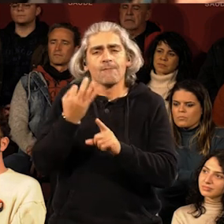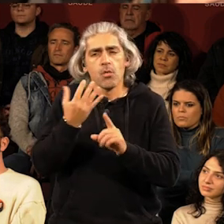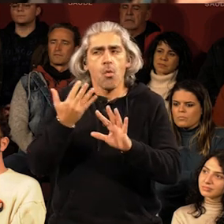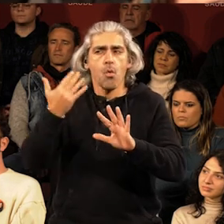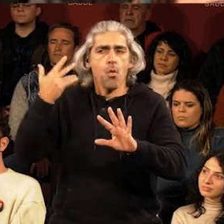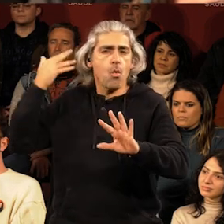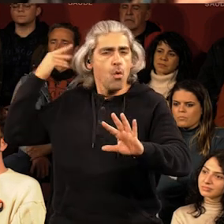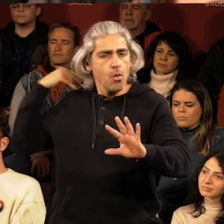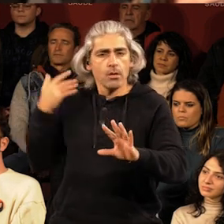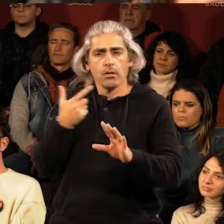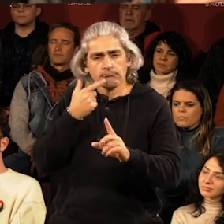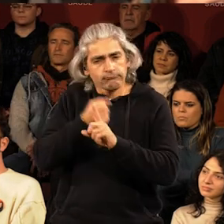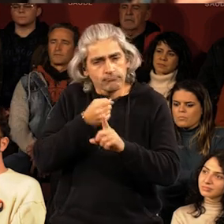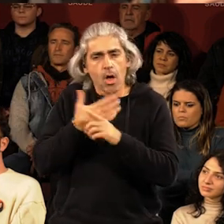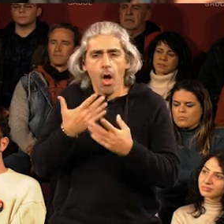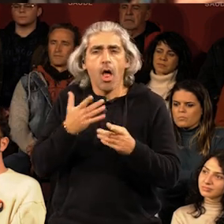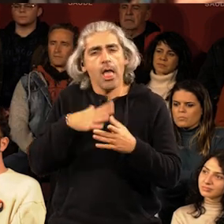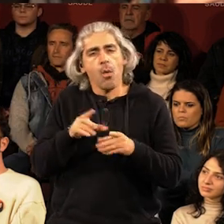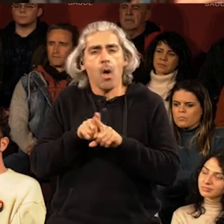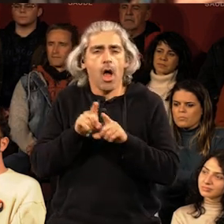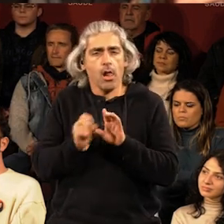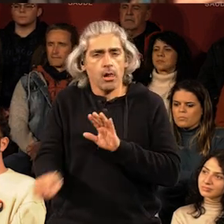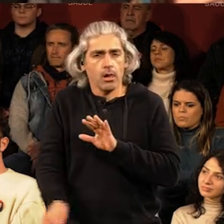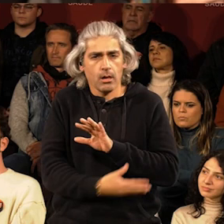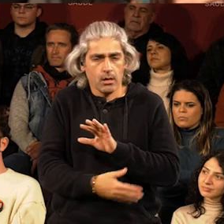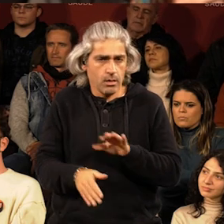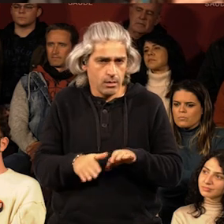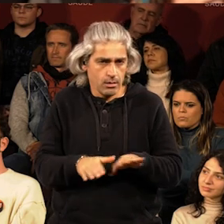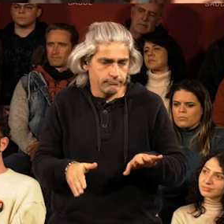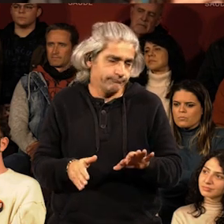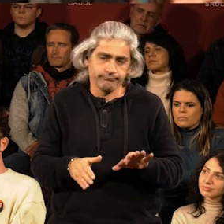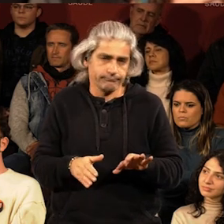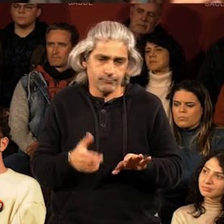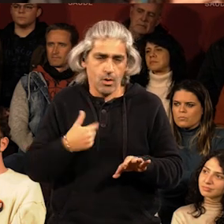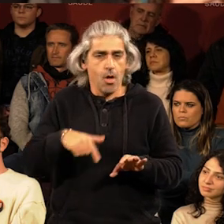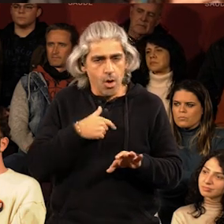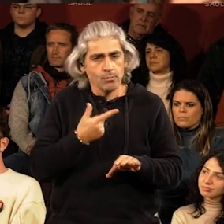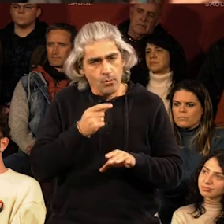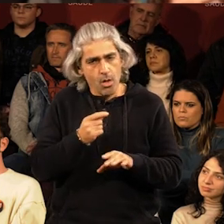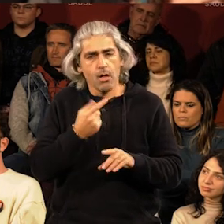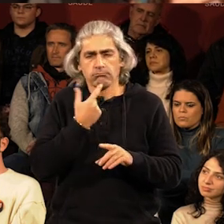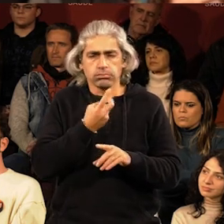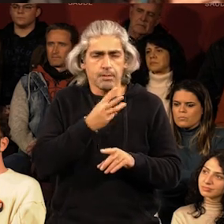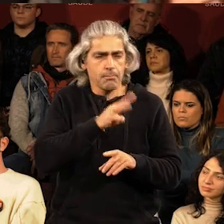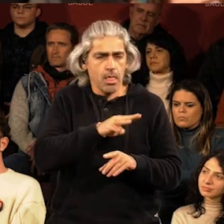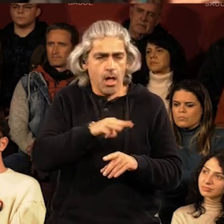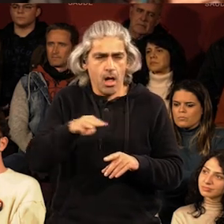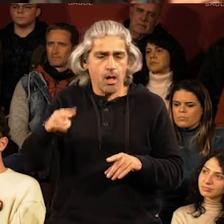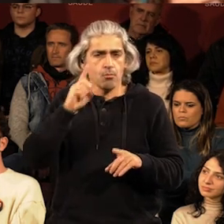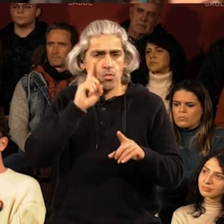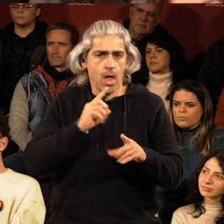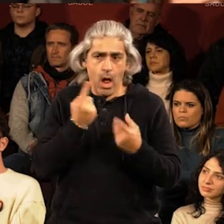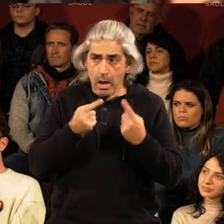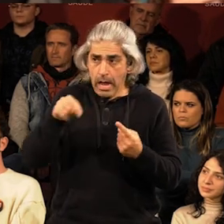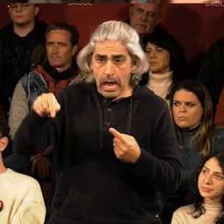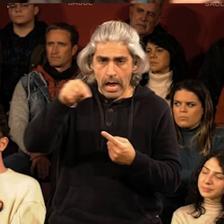devagarinho varrer para debaixo do tapete o bloco de esquerda responde por mulhares e milhares de mulheres e algumas estão aqui